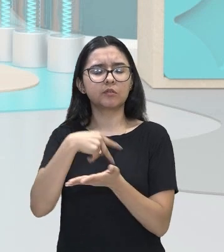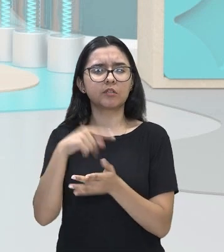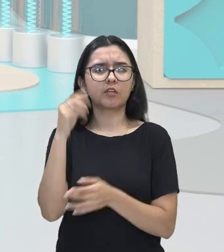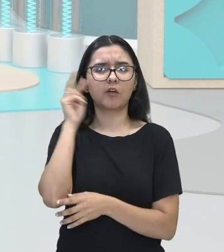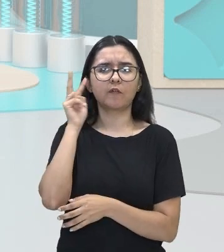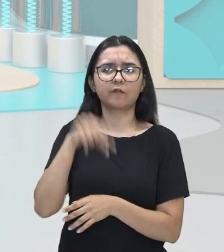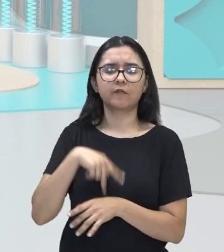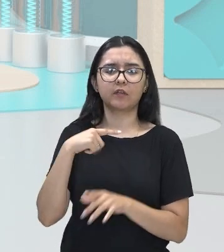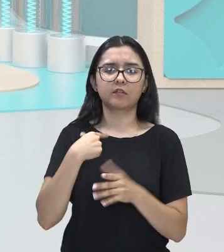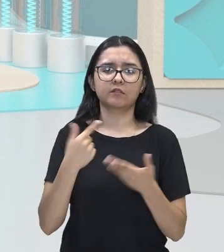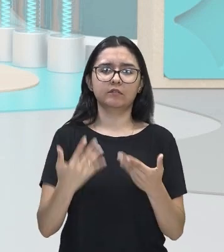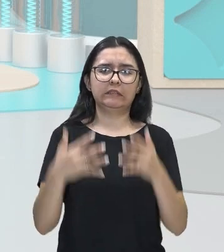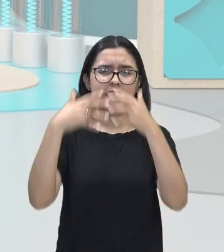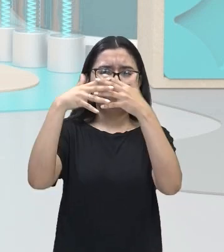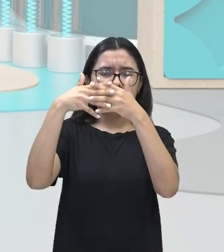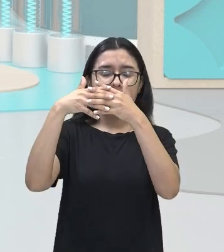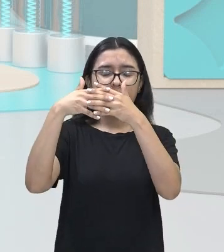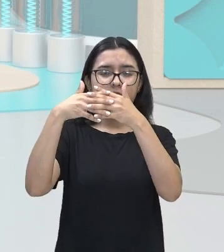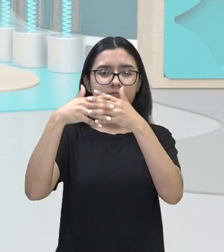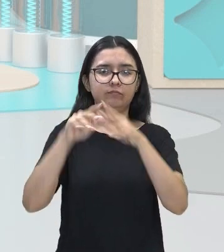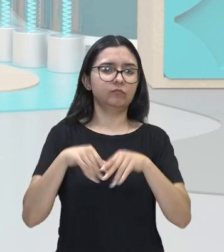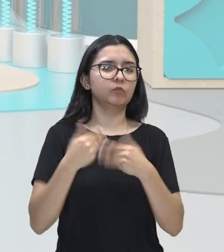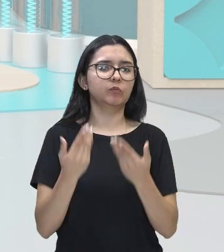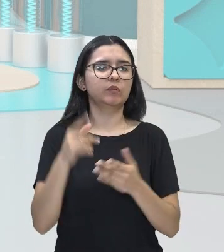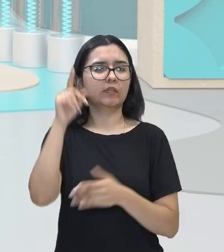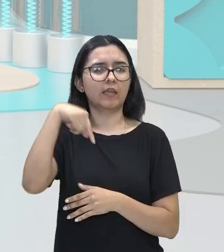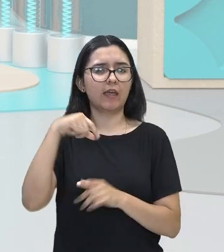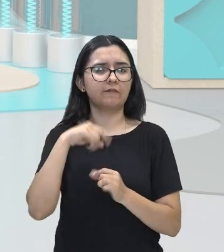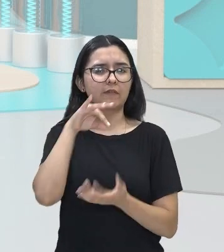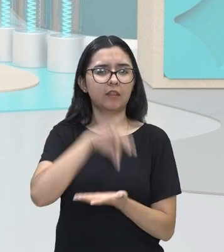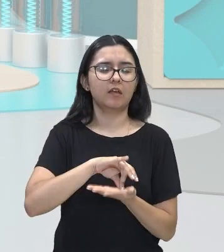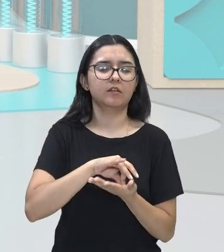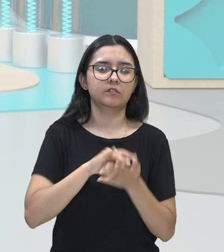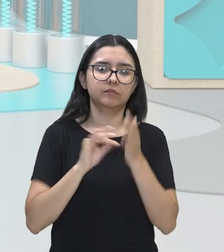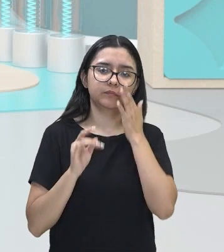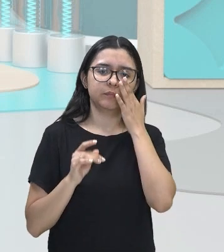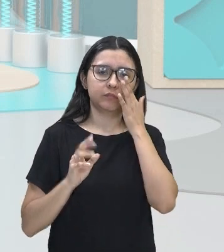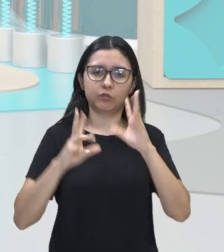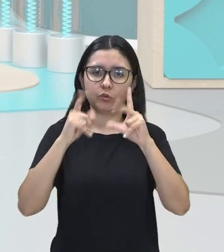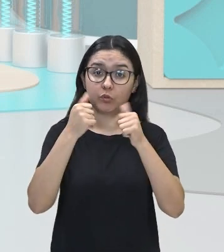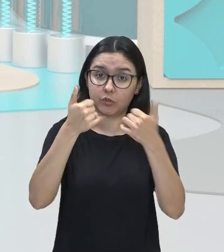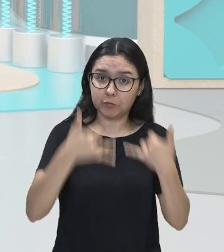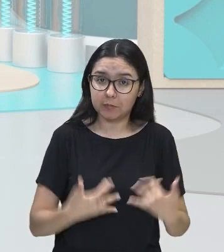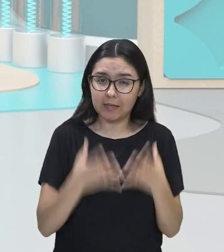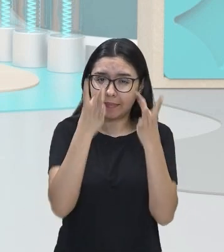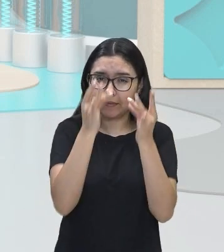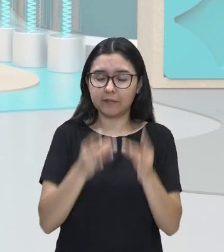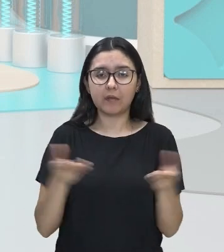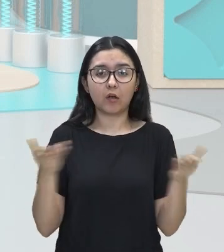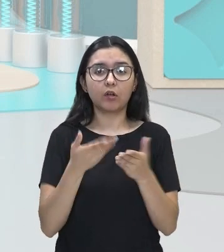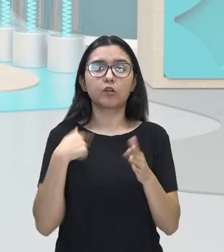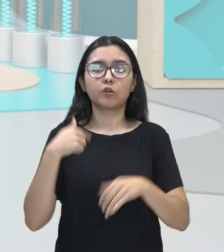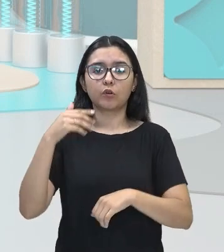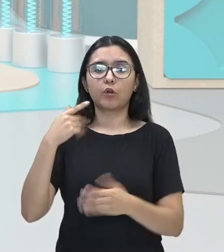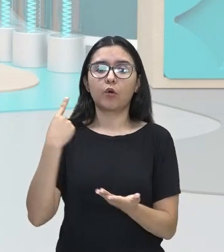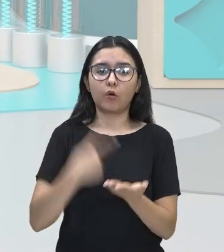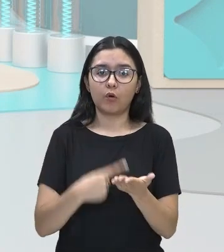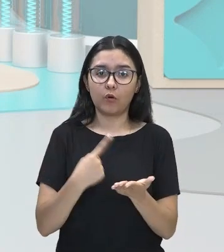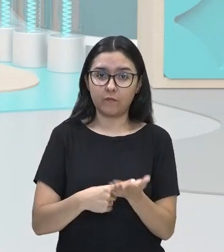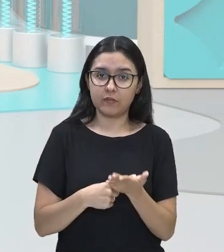você desfazer essa confusão sobre o que de fato é a salsa, diante de tudo que eu já expus aqui para vocês, eu trouxe aqui dois